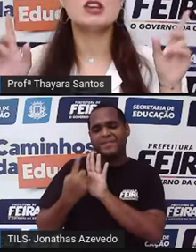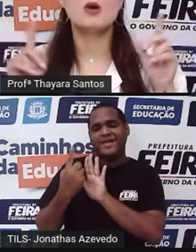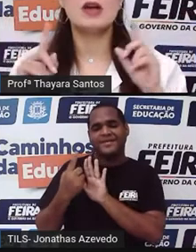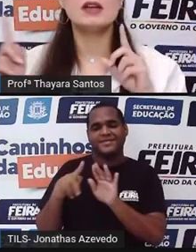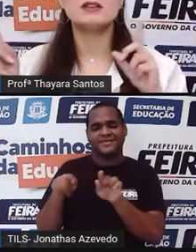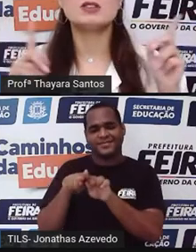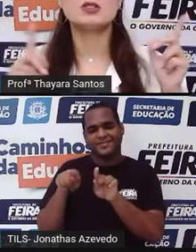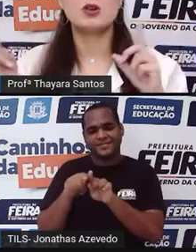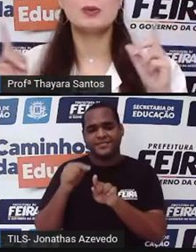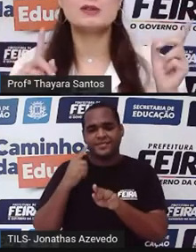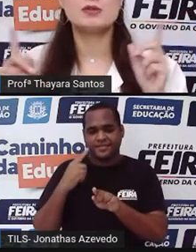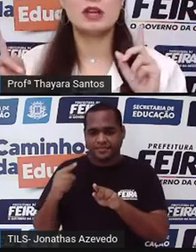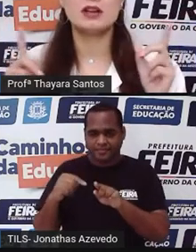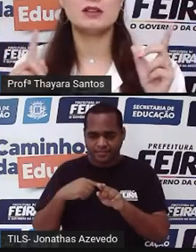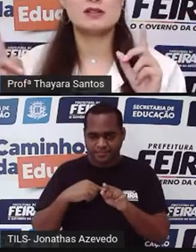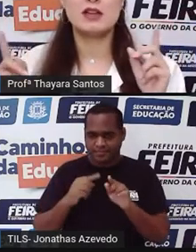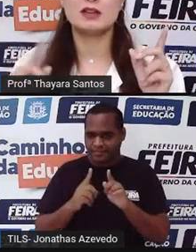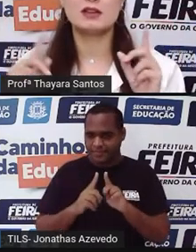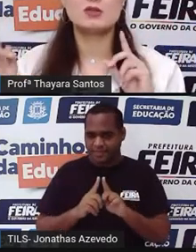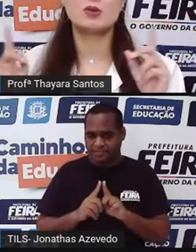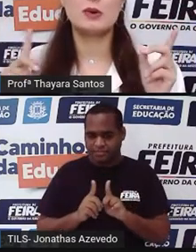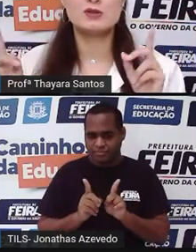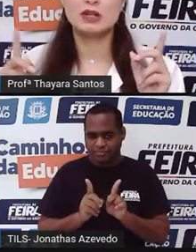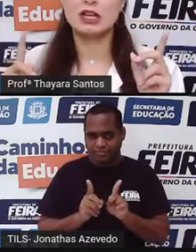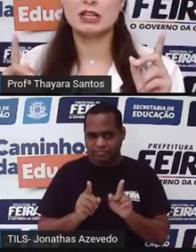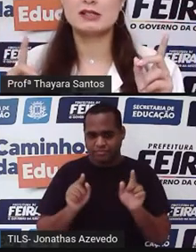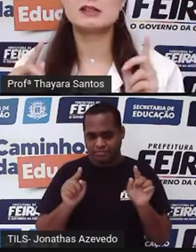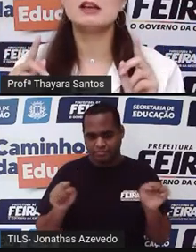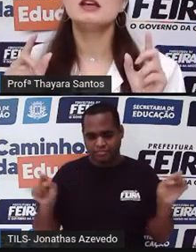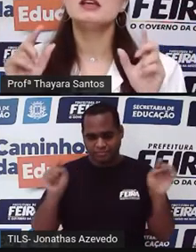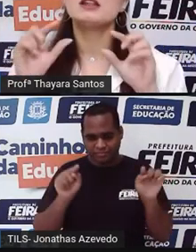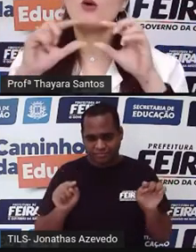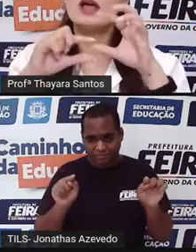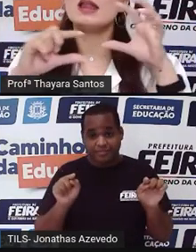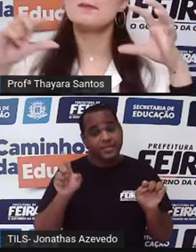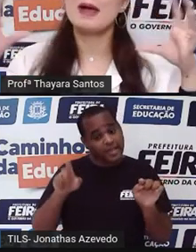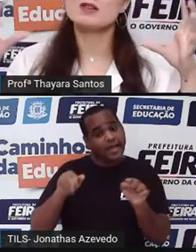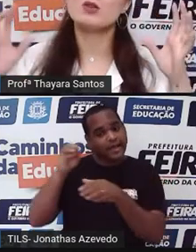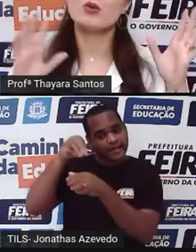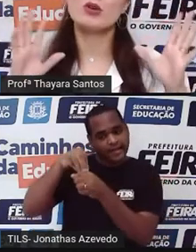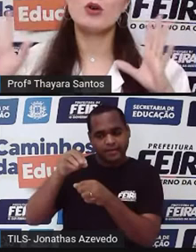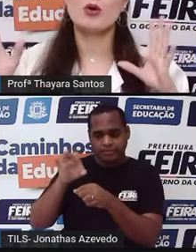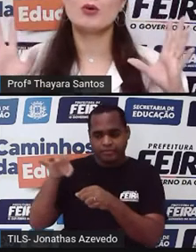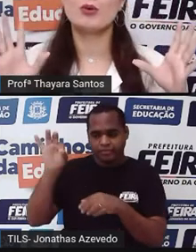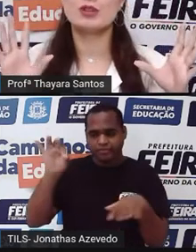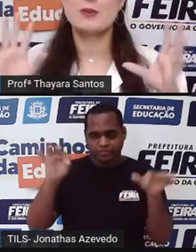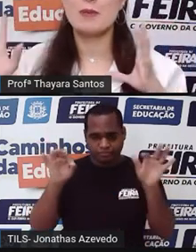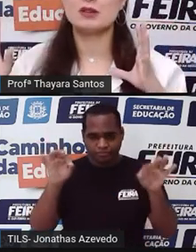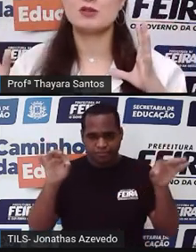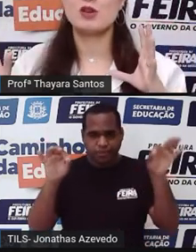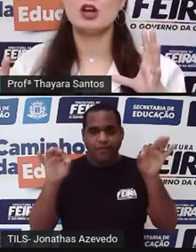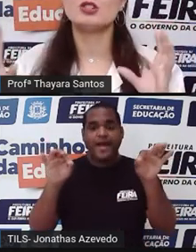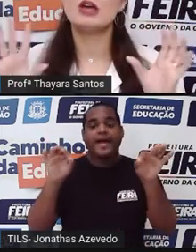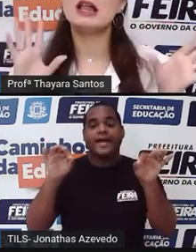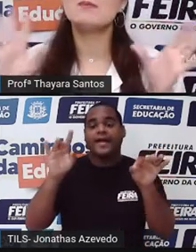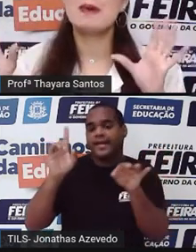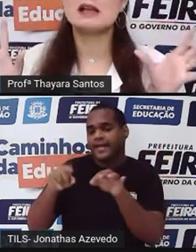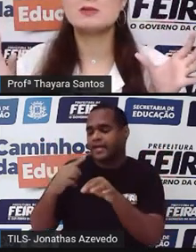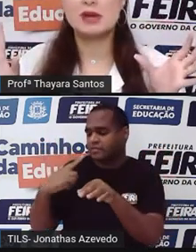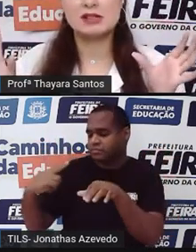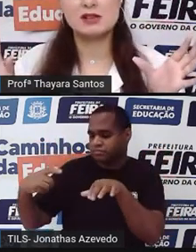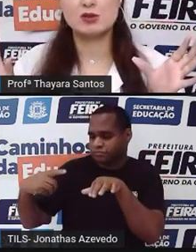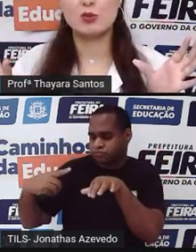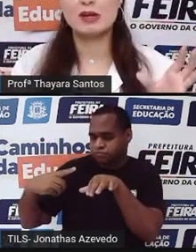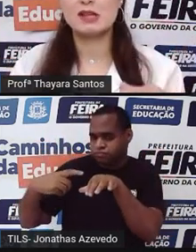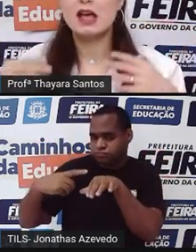bem na região entre as trompas uterinas entre as tubas uterinas então ele impede com que o espermatozóide